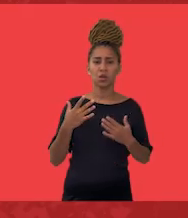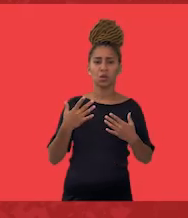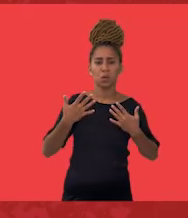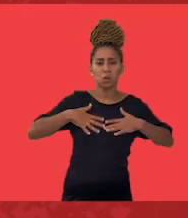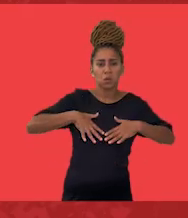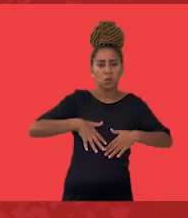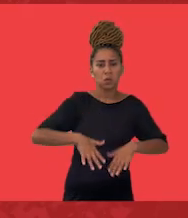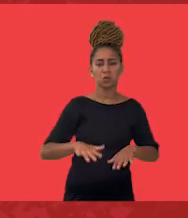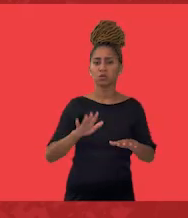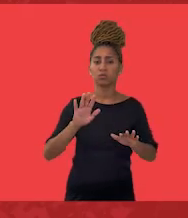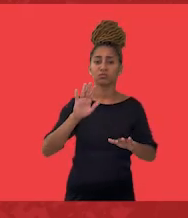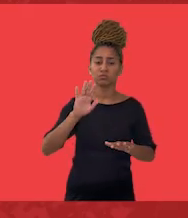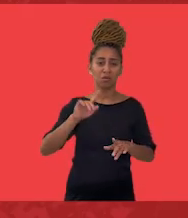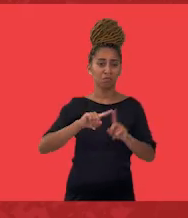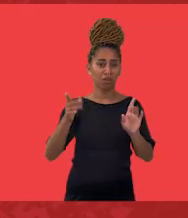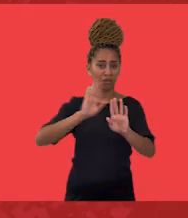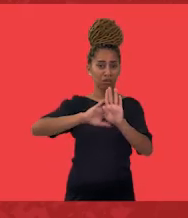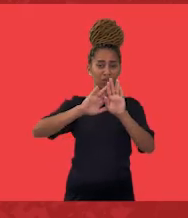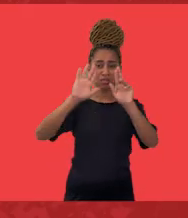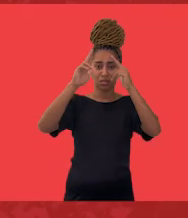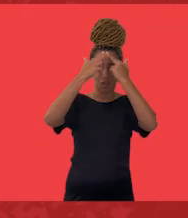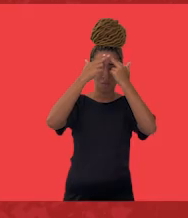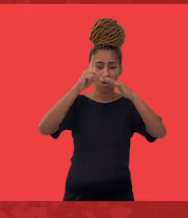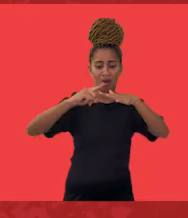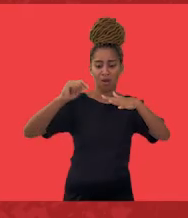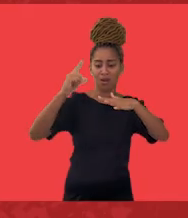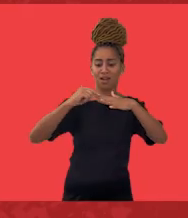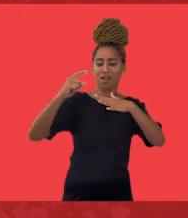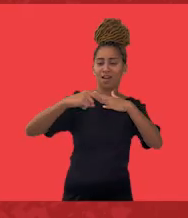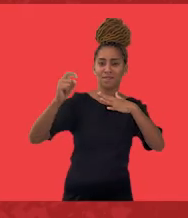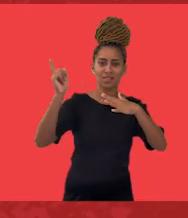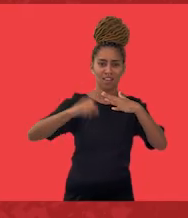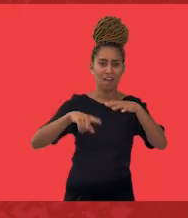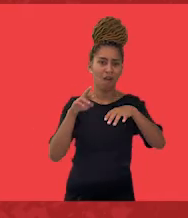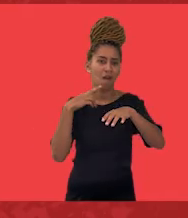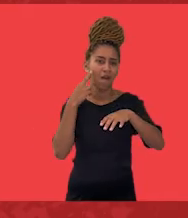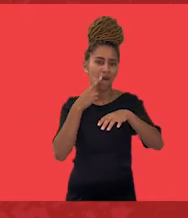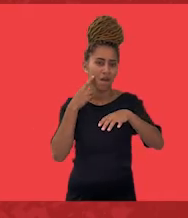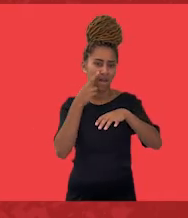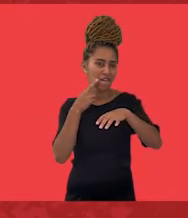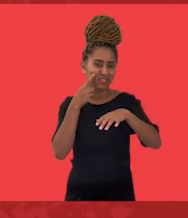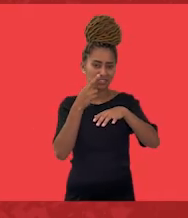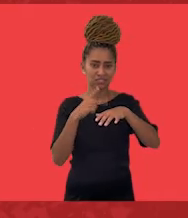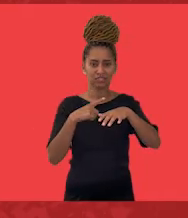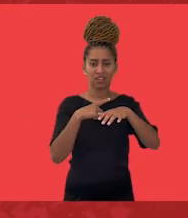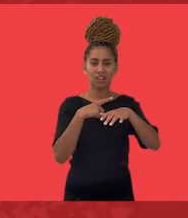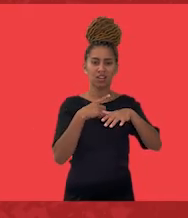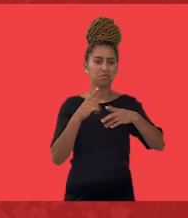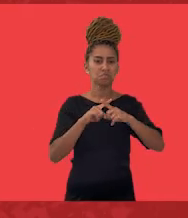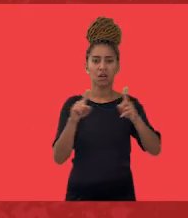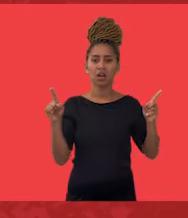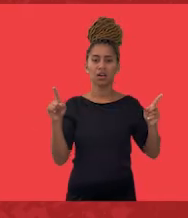guerreira da classe média baixa. Meio pobre, meio pose, charmosa em minhas